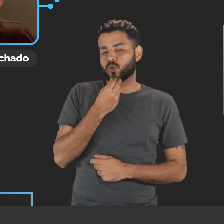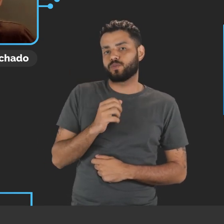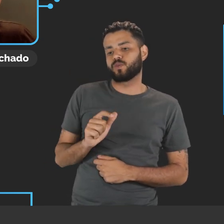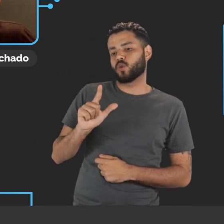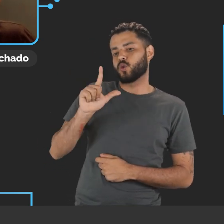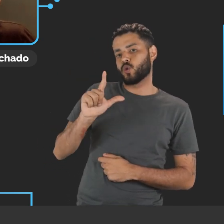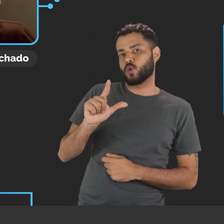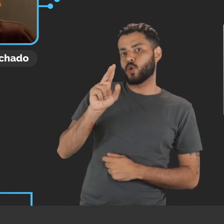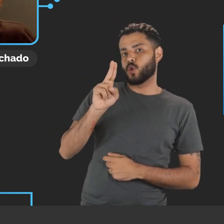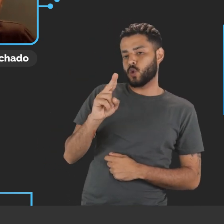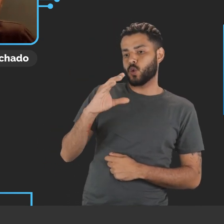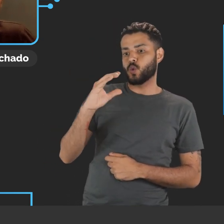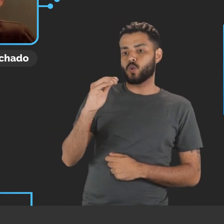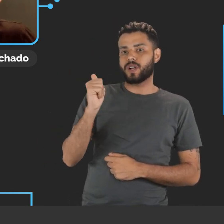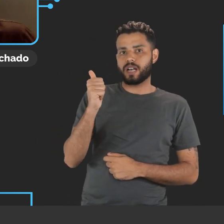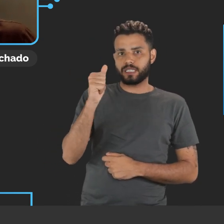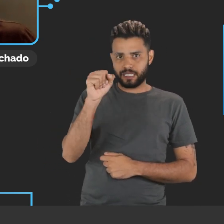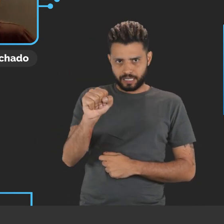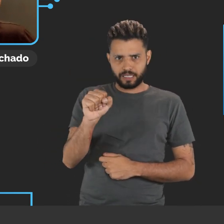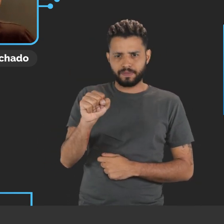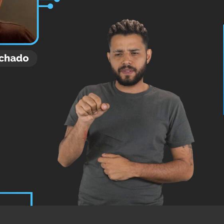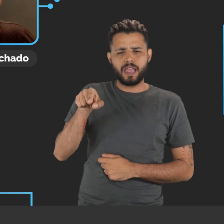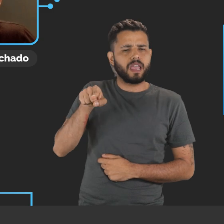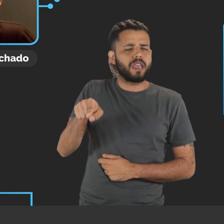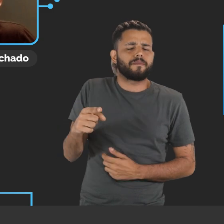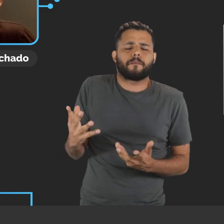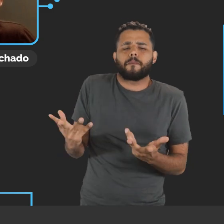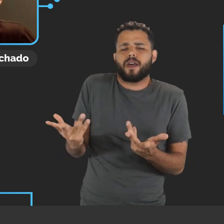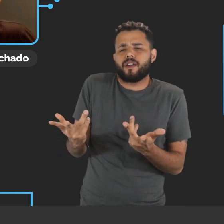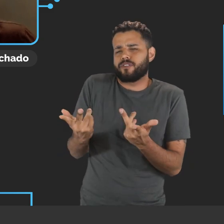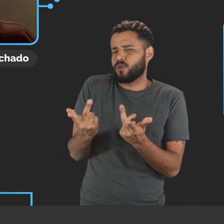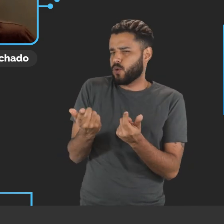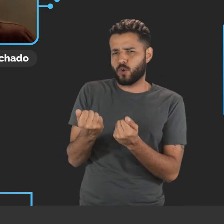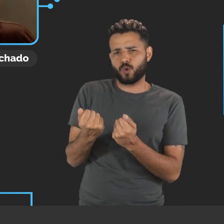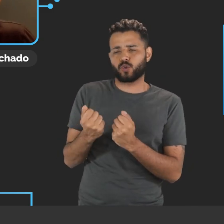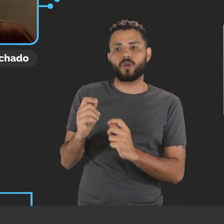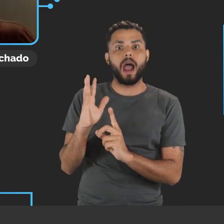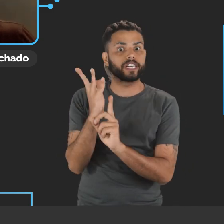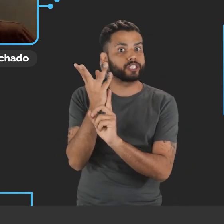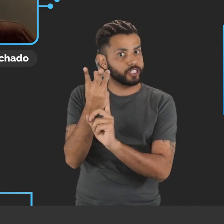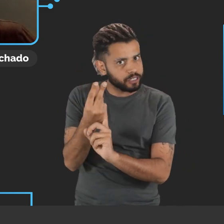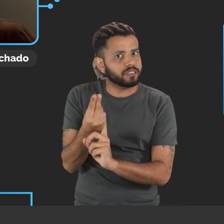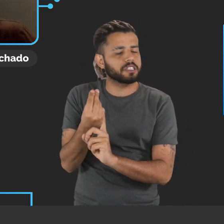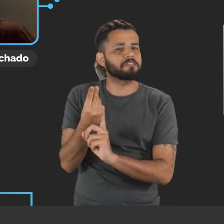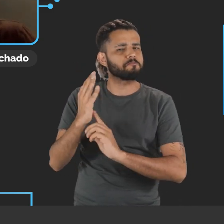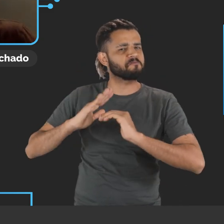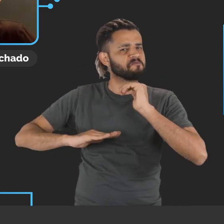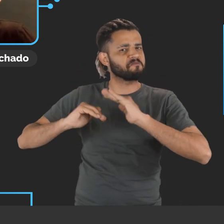o Lucas, que é um exímio, talentosíssimo artista, né,